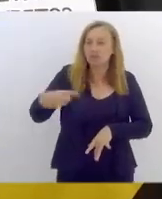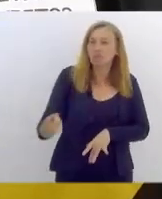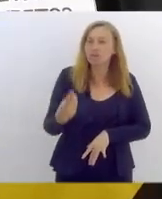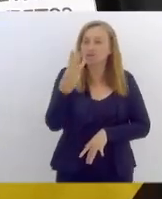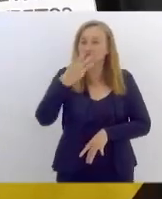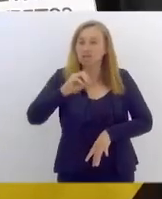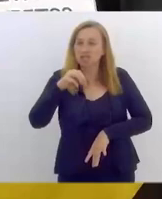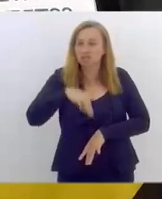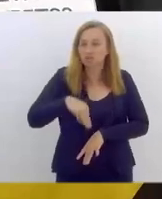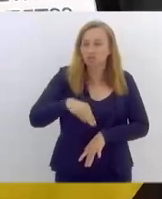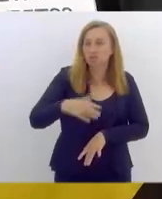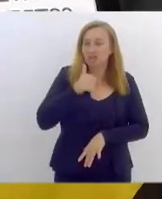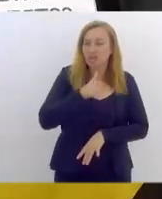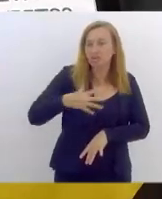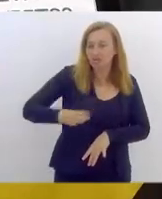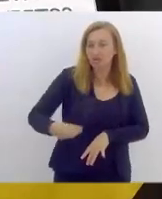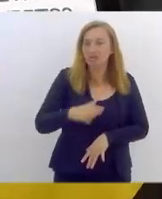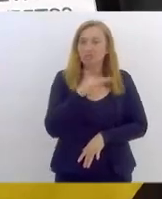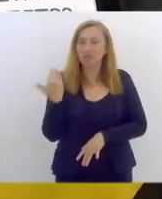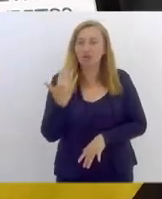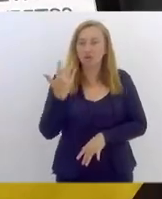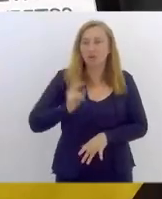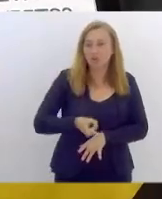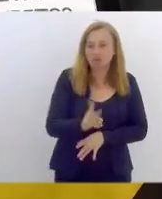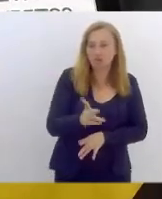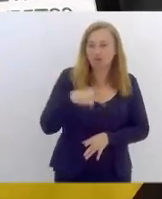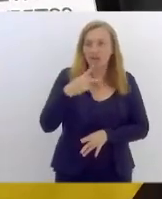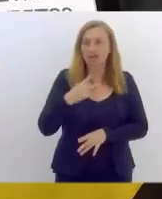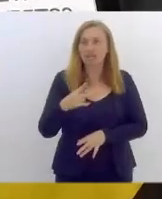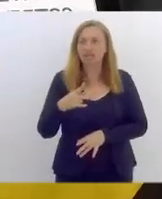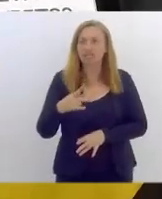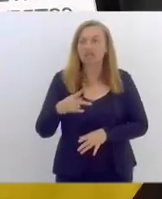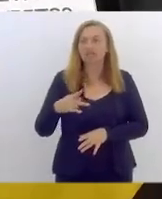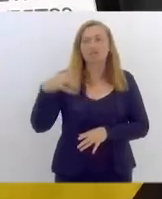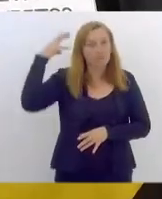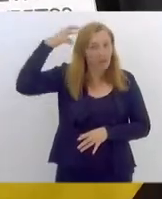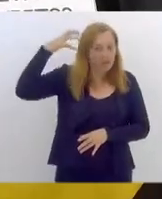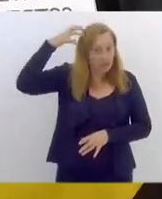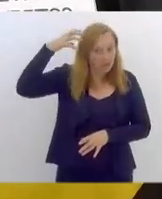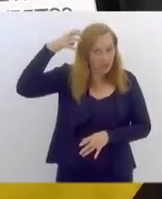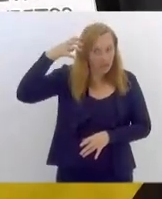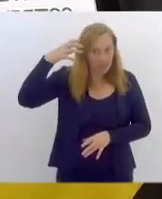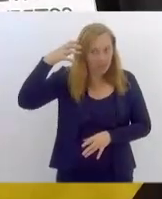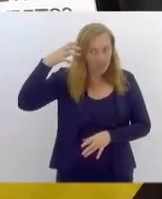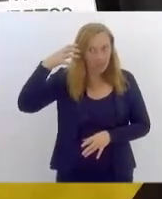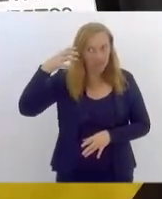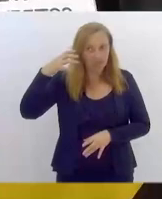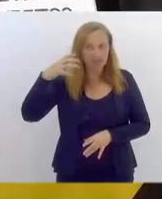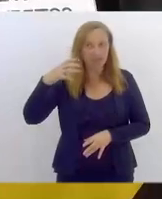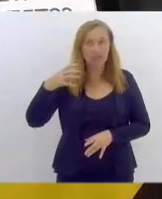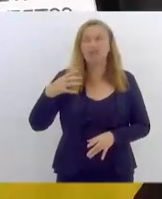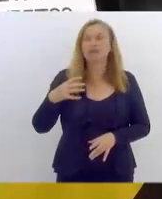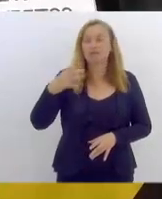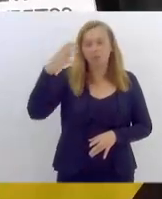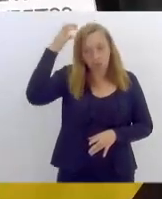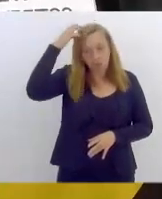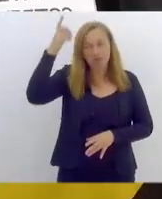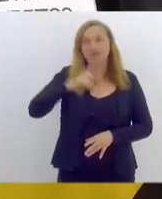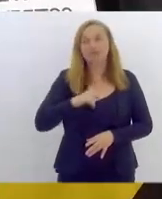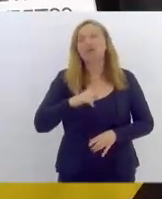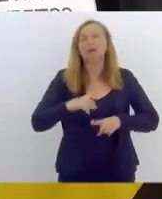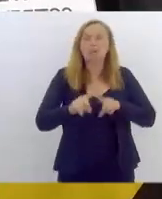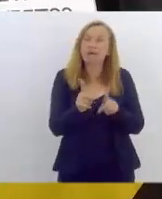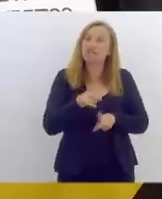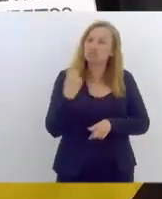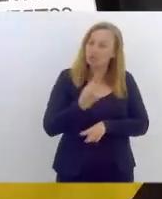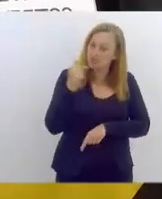assassinada, eles vão continuar falando que Marielle não merecia e foi pouco o que aconteceu. Não, a gente vai continuar, nós vamos estar aqui, né,